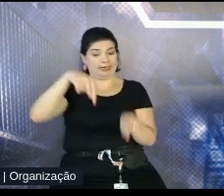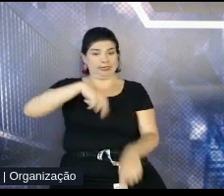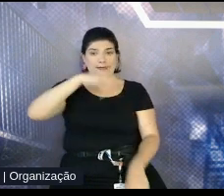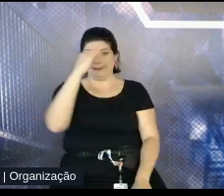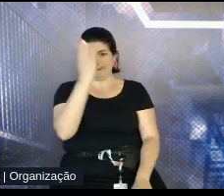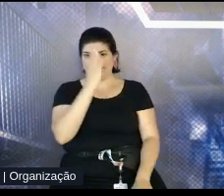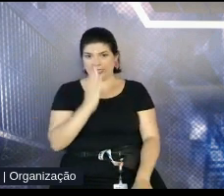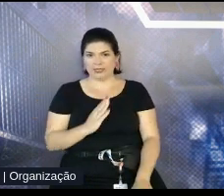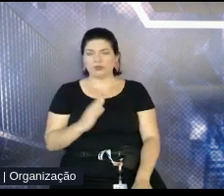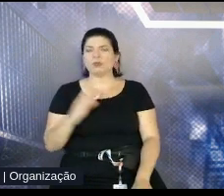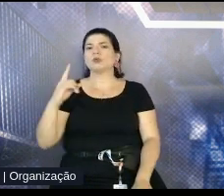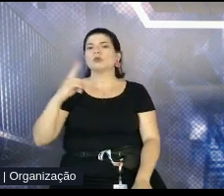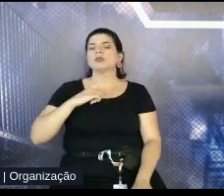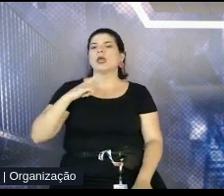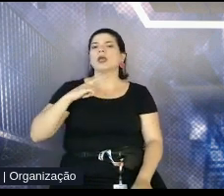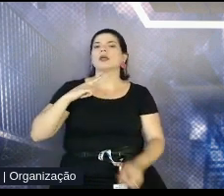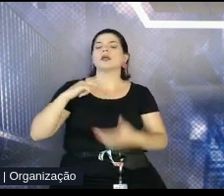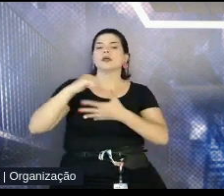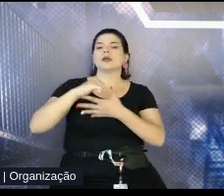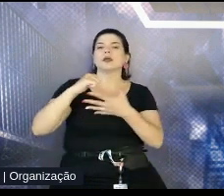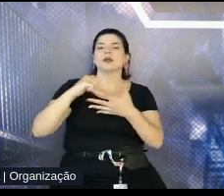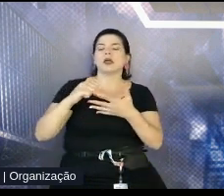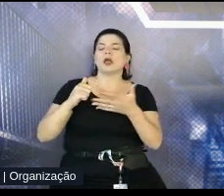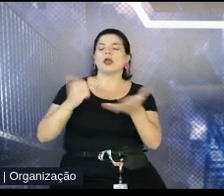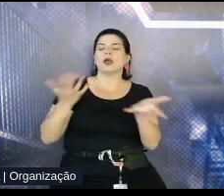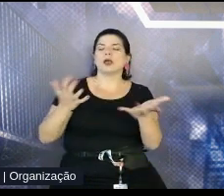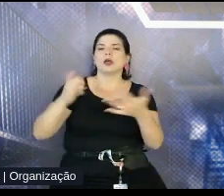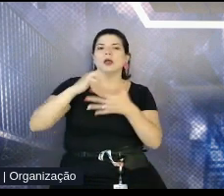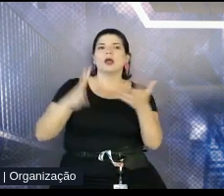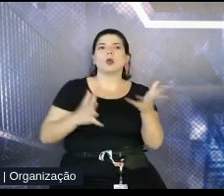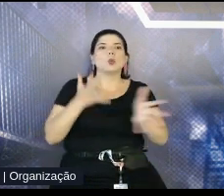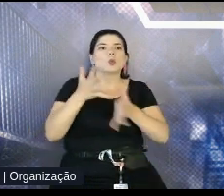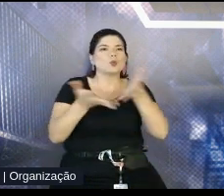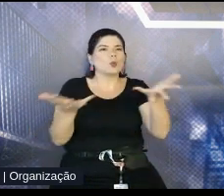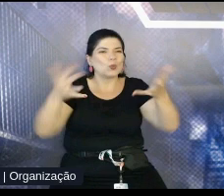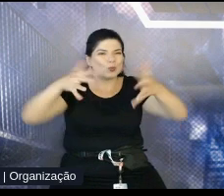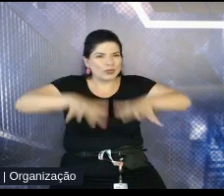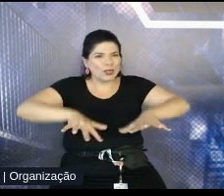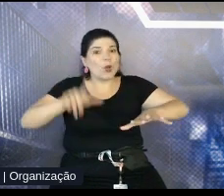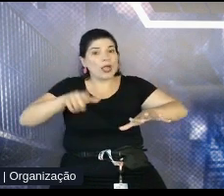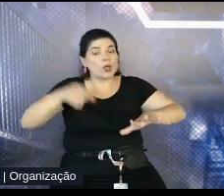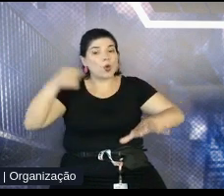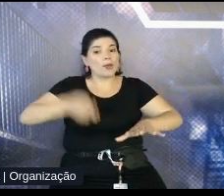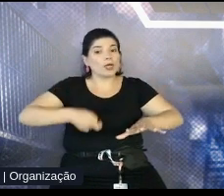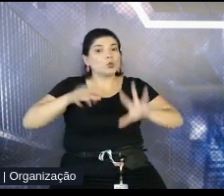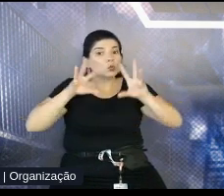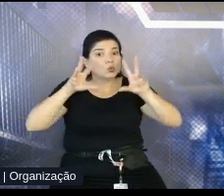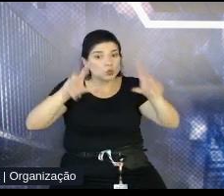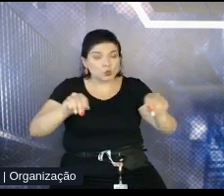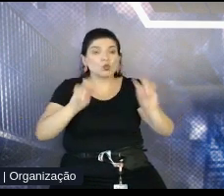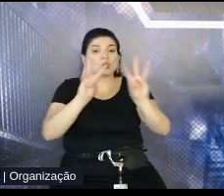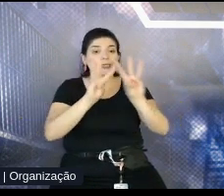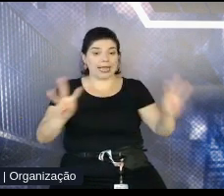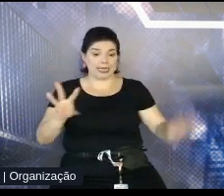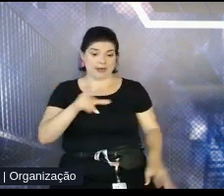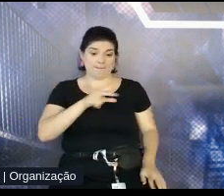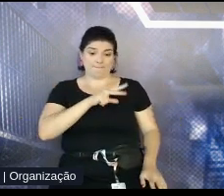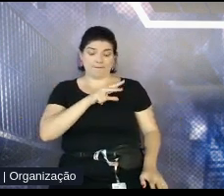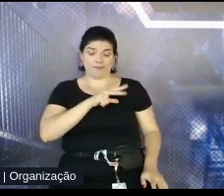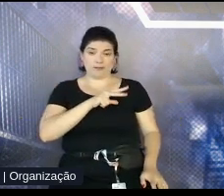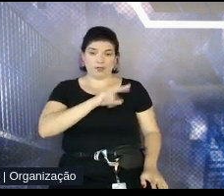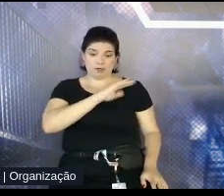gente tem a Lei Brasileira de Inclusão que exige que todos os sites públicos e privados sejam